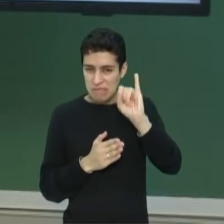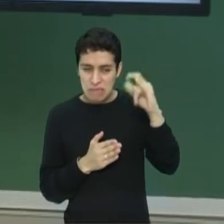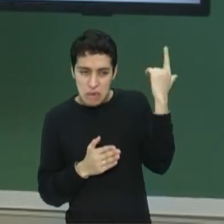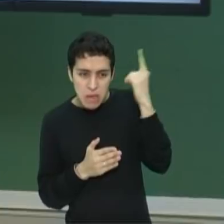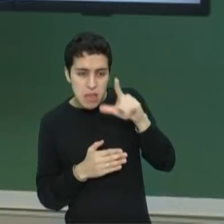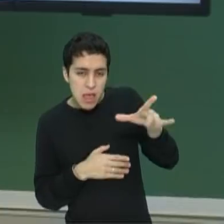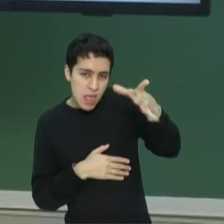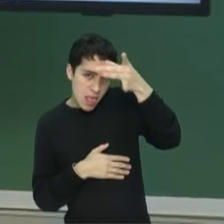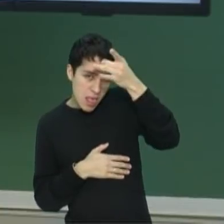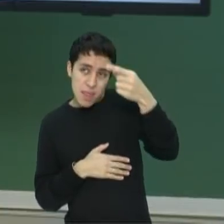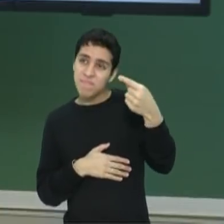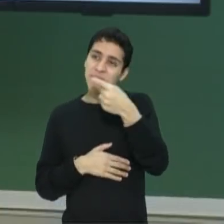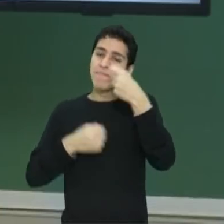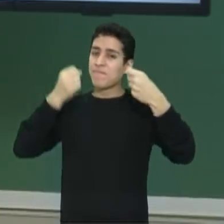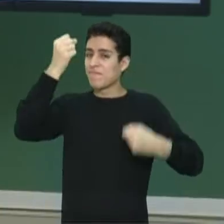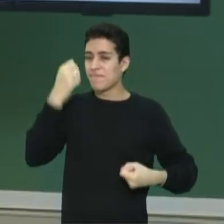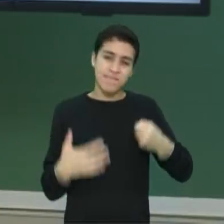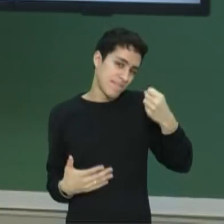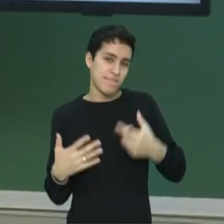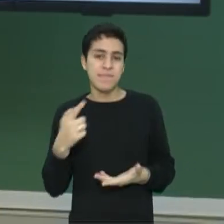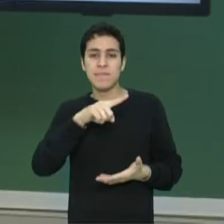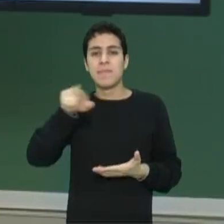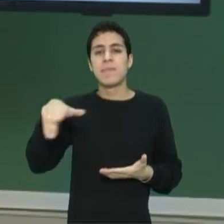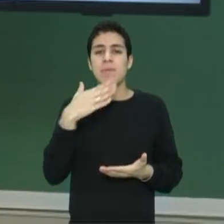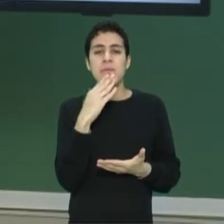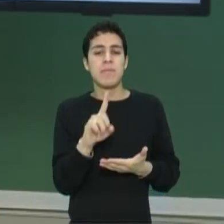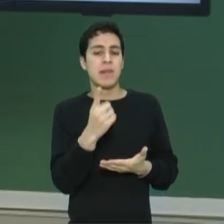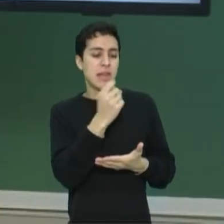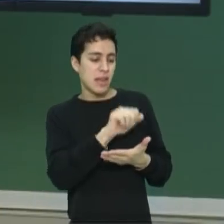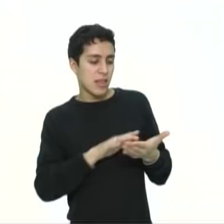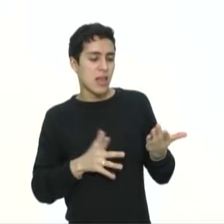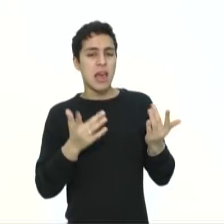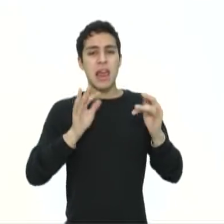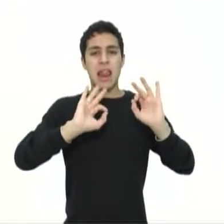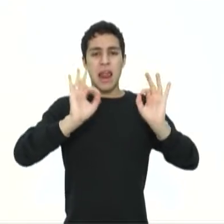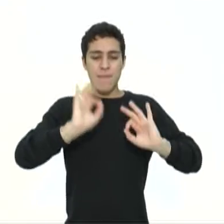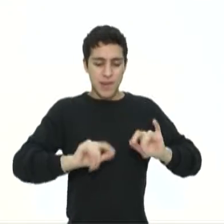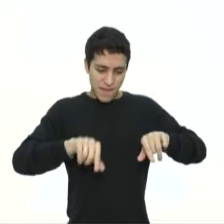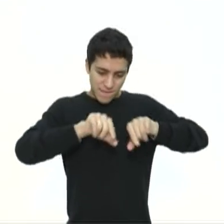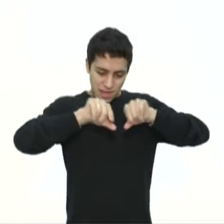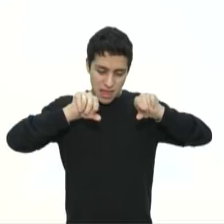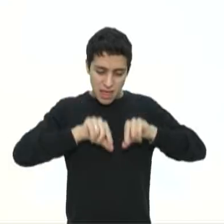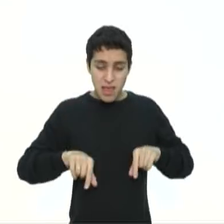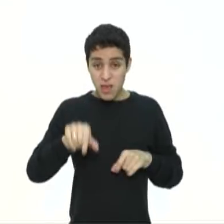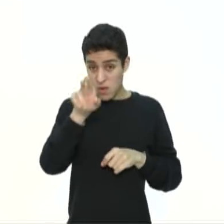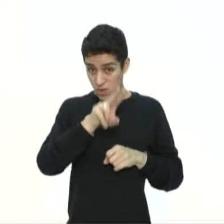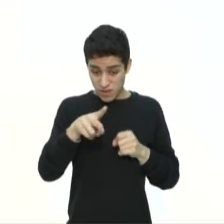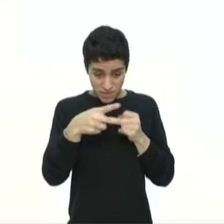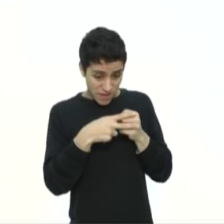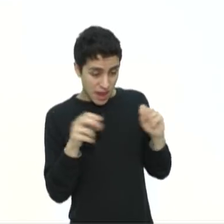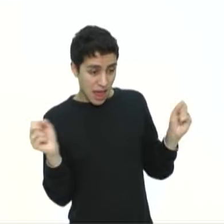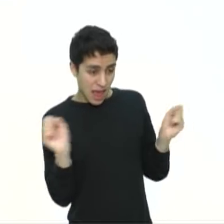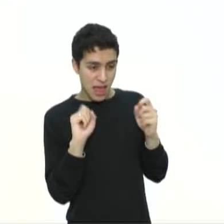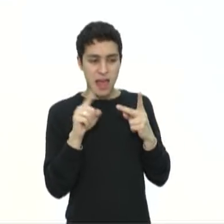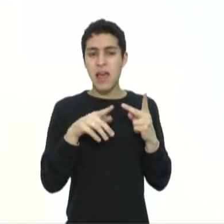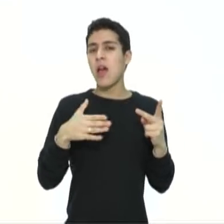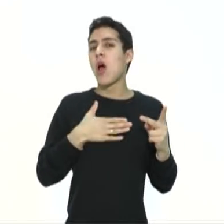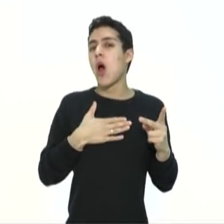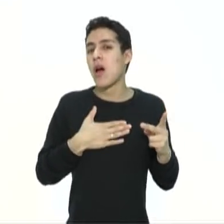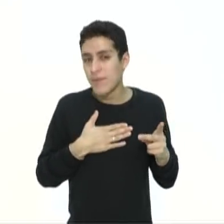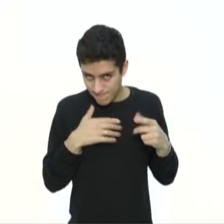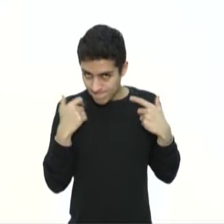captar, né, um pouco disso que eu expliquei. Eu vou pedir para vocês no primeiro exercício elaborar frases usando os verbos adorar e